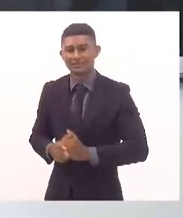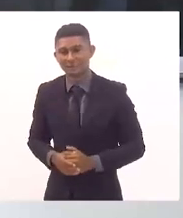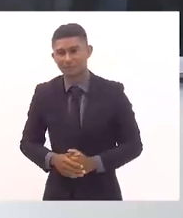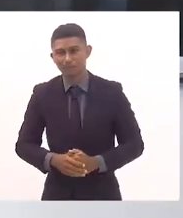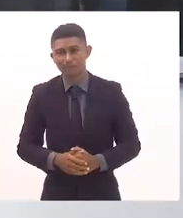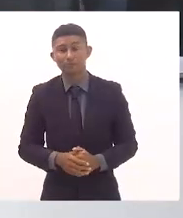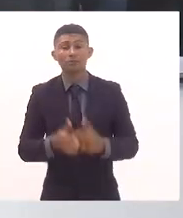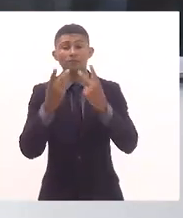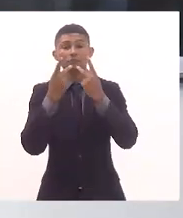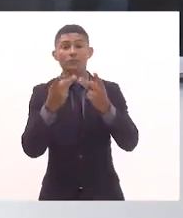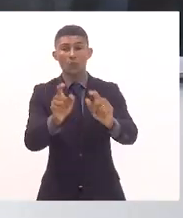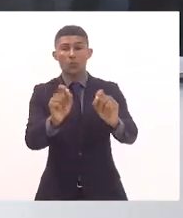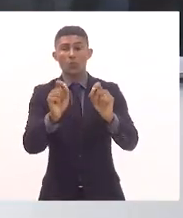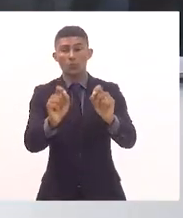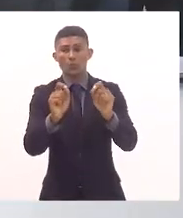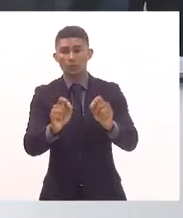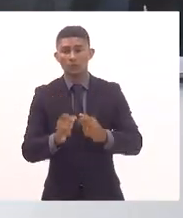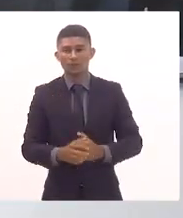Dizer que